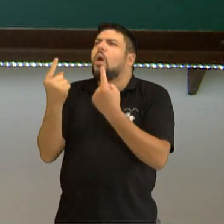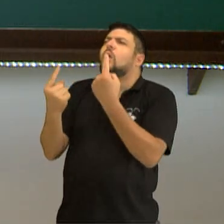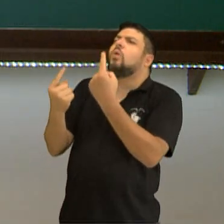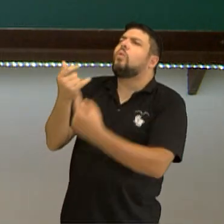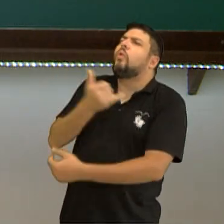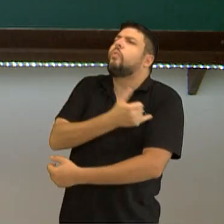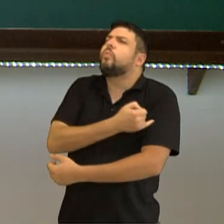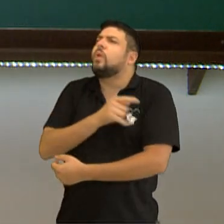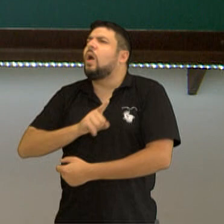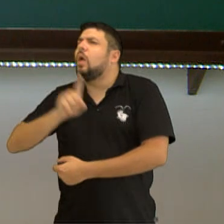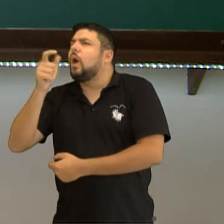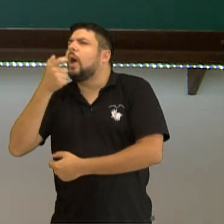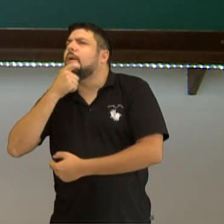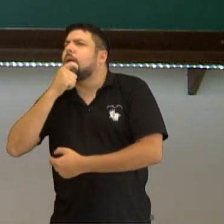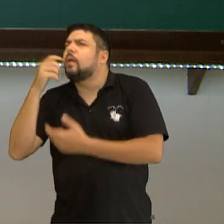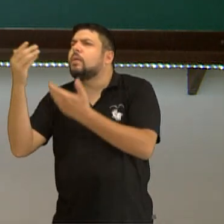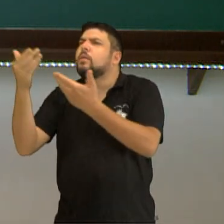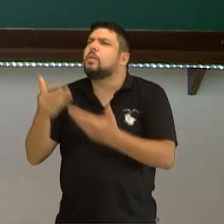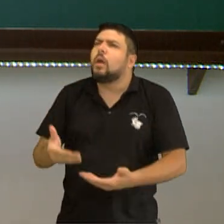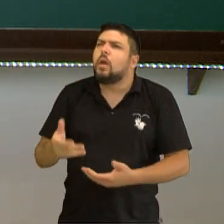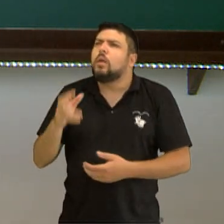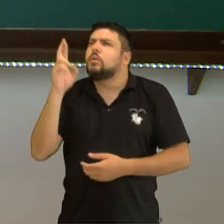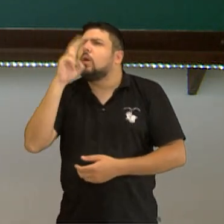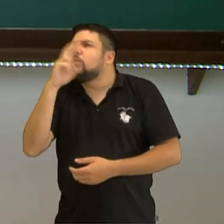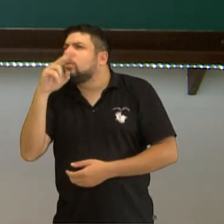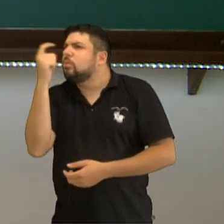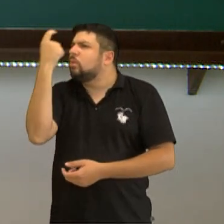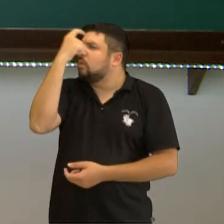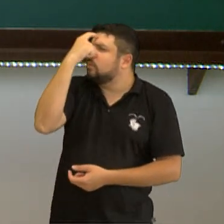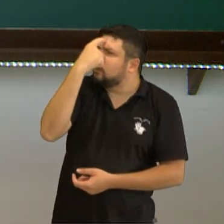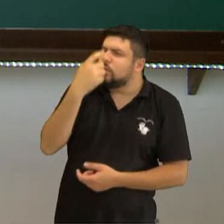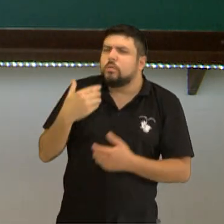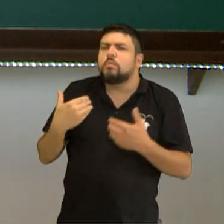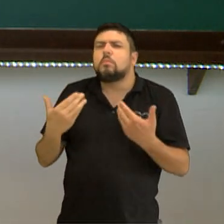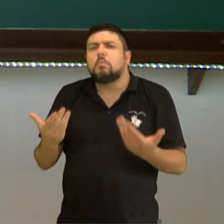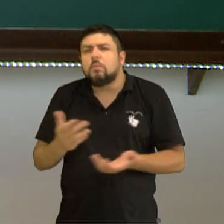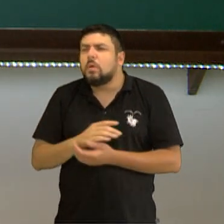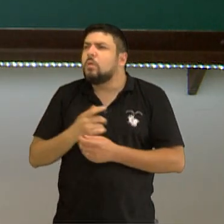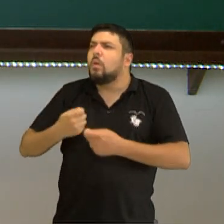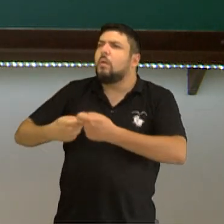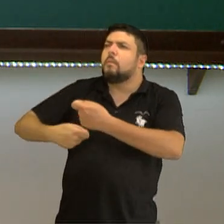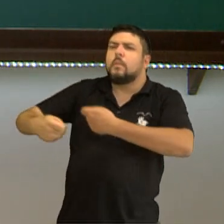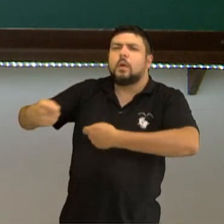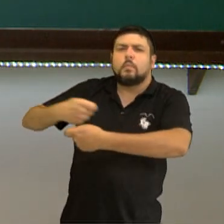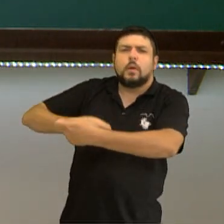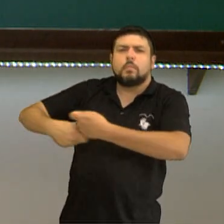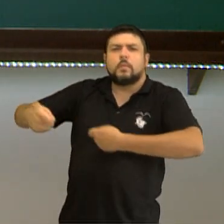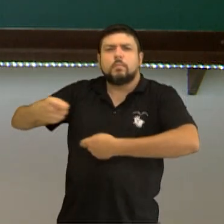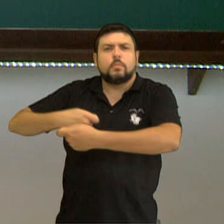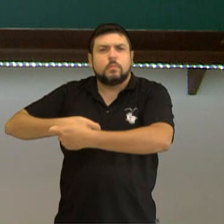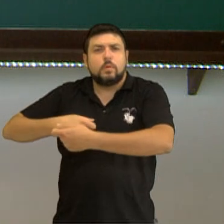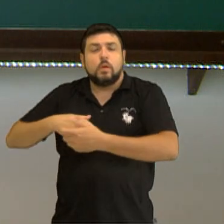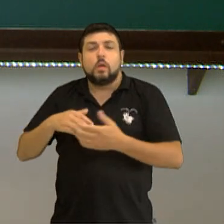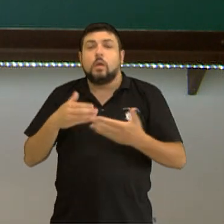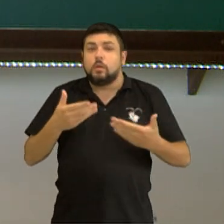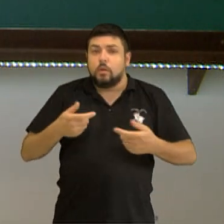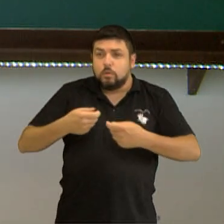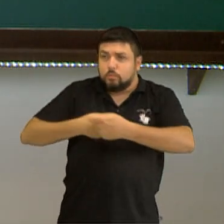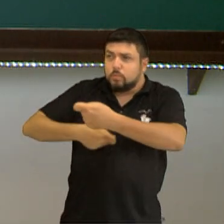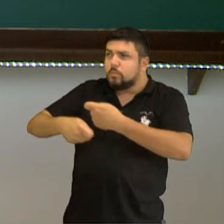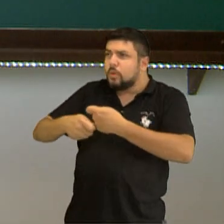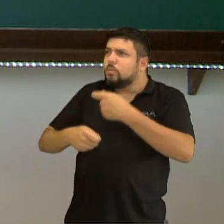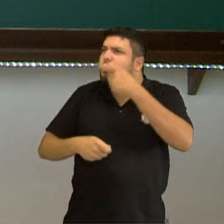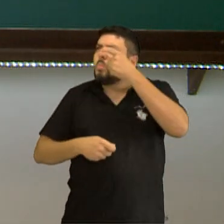da Inglaterra, da Índia, da Rússia, da China? Né? São as negociações políticas, são os interesses, são as